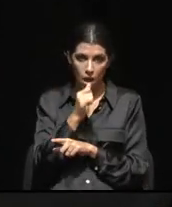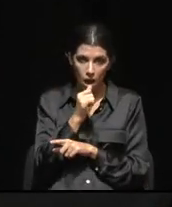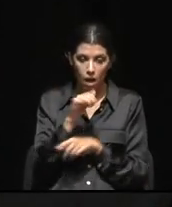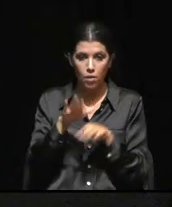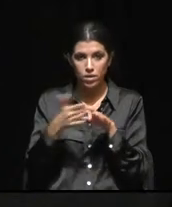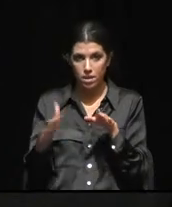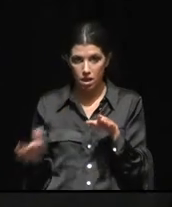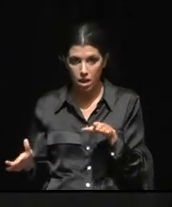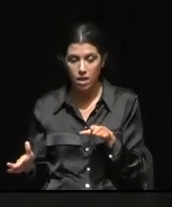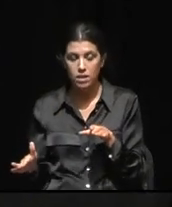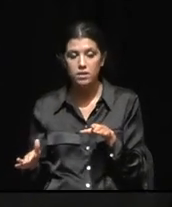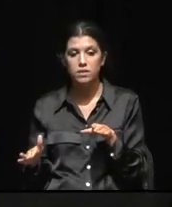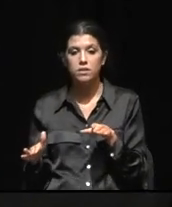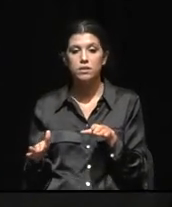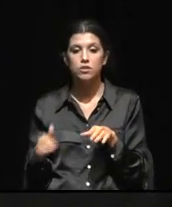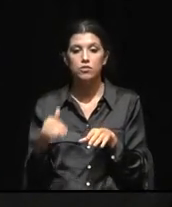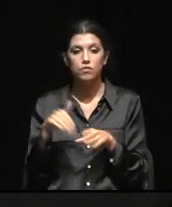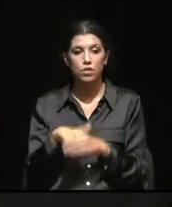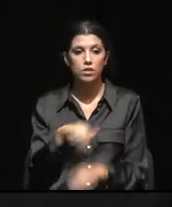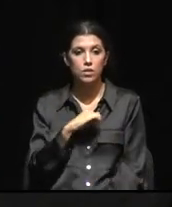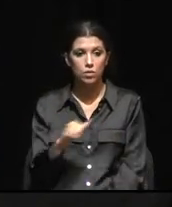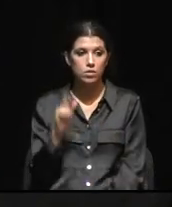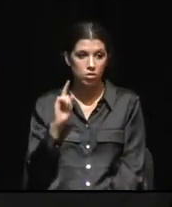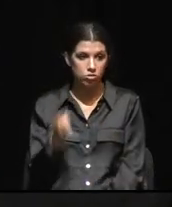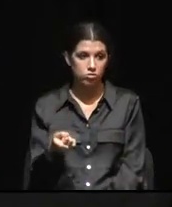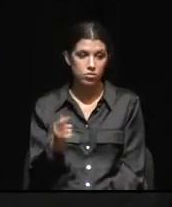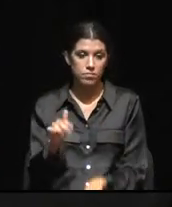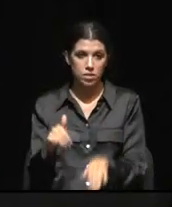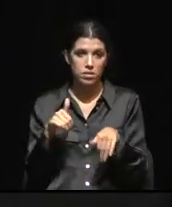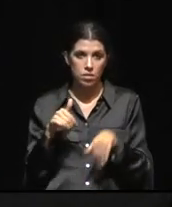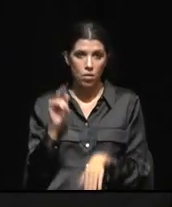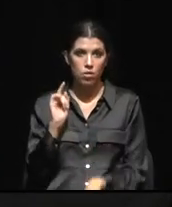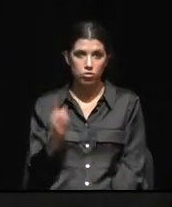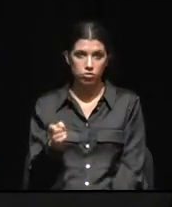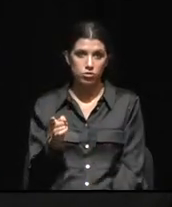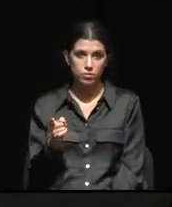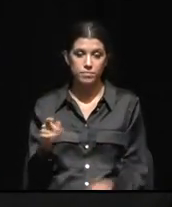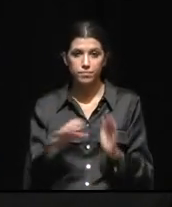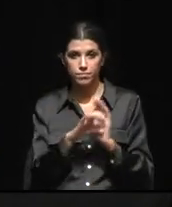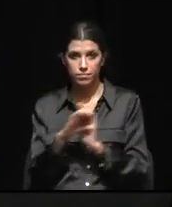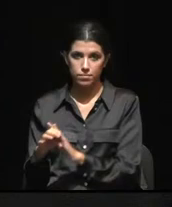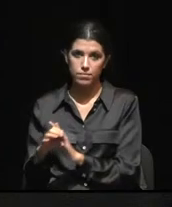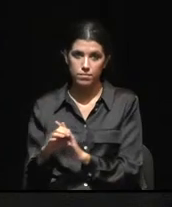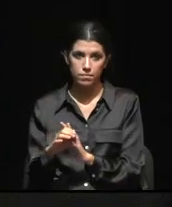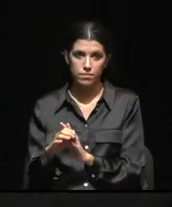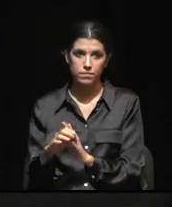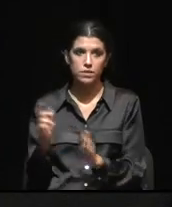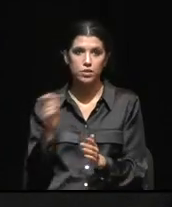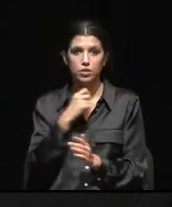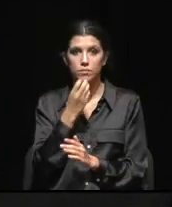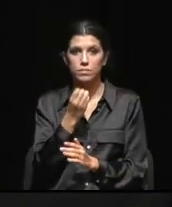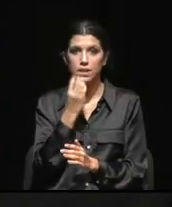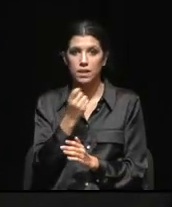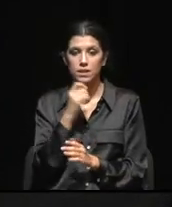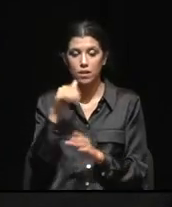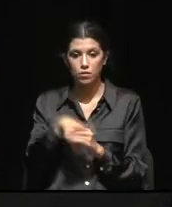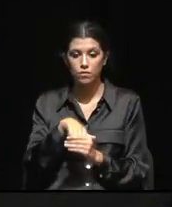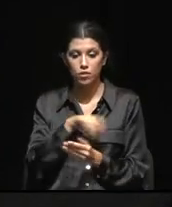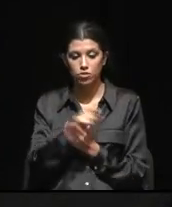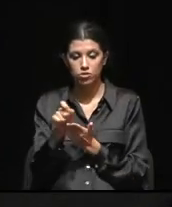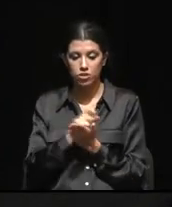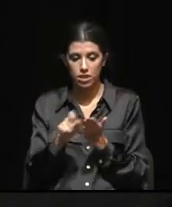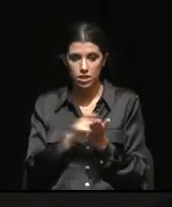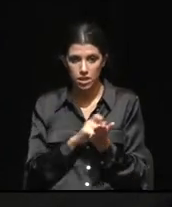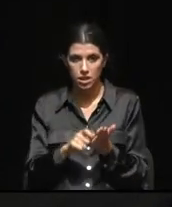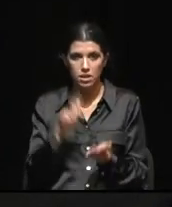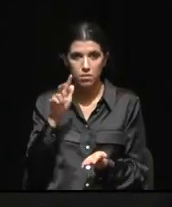tilheiro contra quem se abstém o chega com declaração de voto escrita